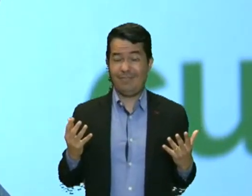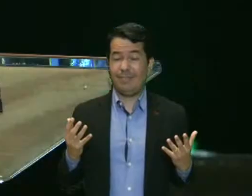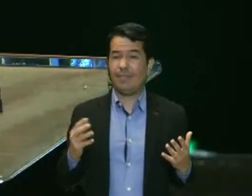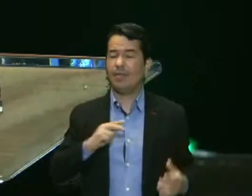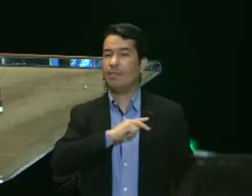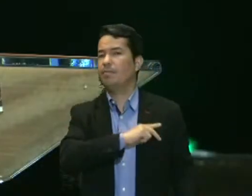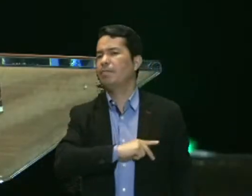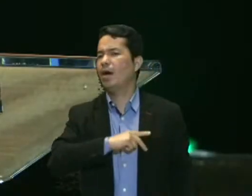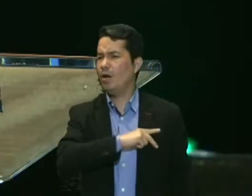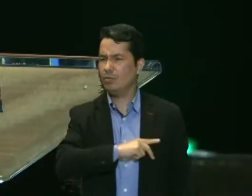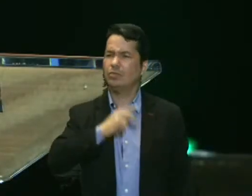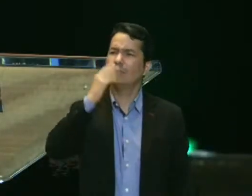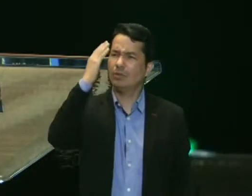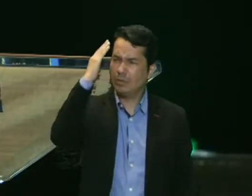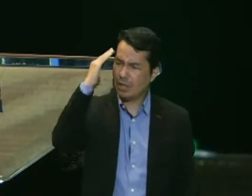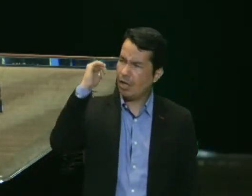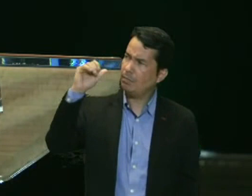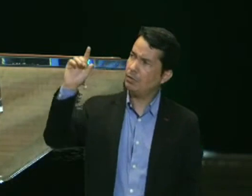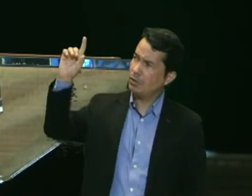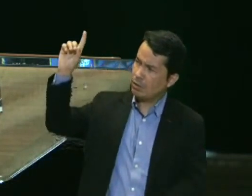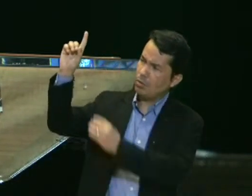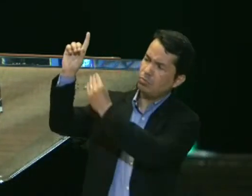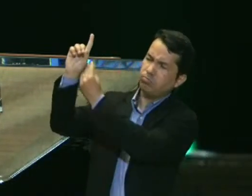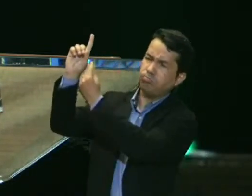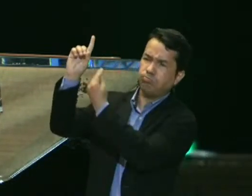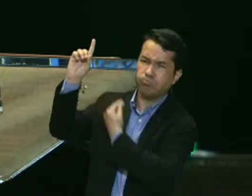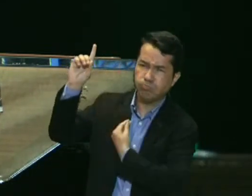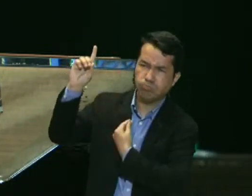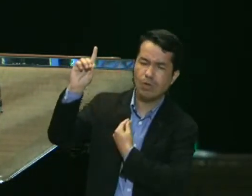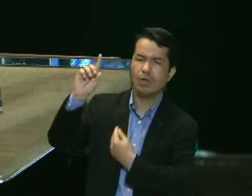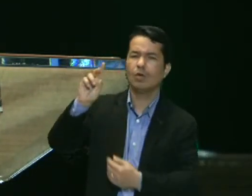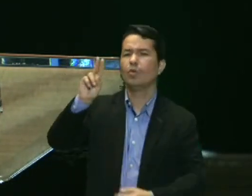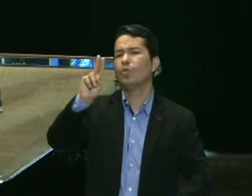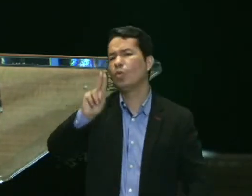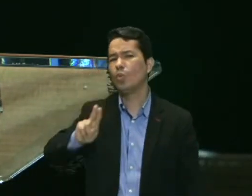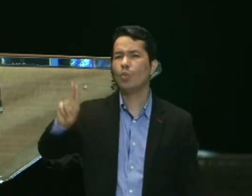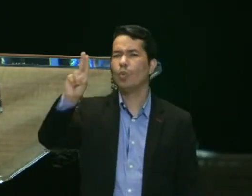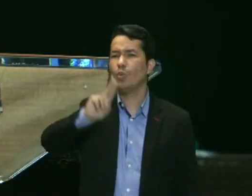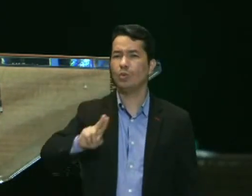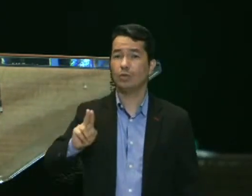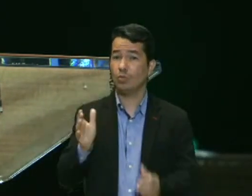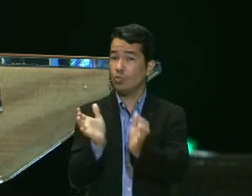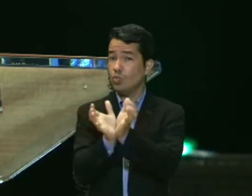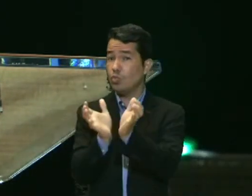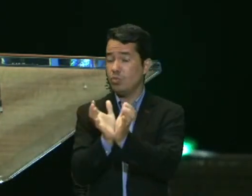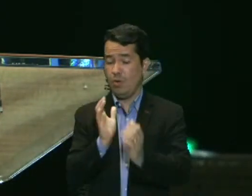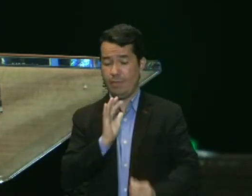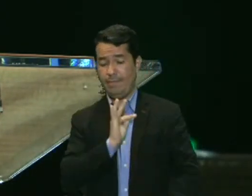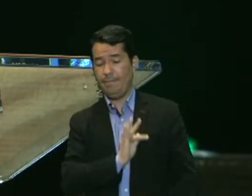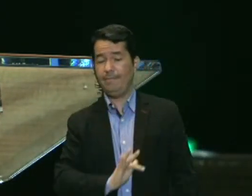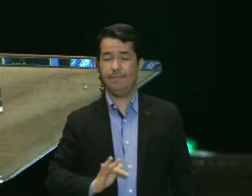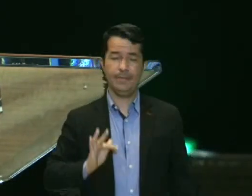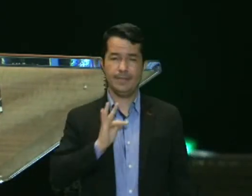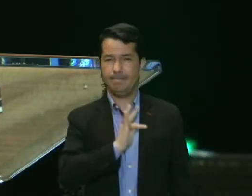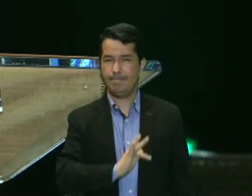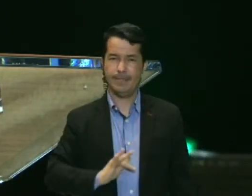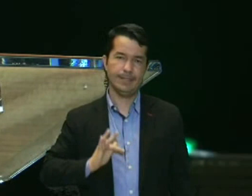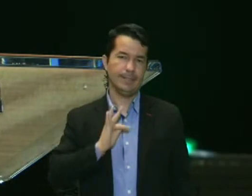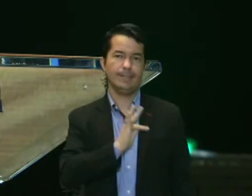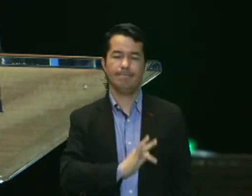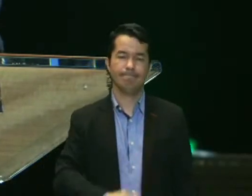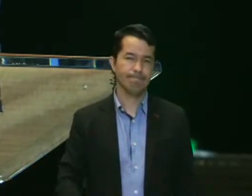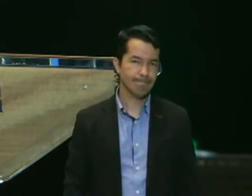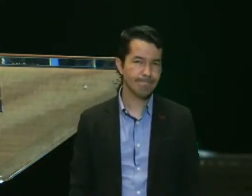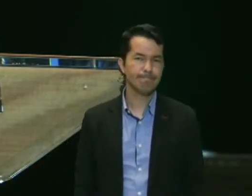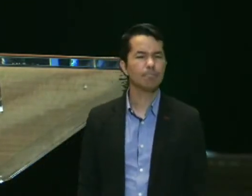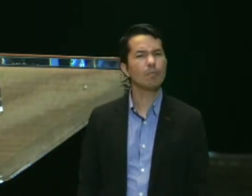Paulo era suprido pela bondade e o cuidado de Deus através daquela comunidade. Mas ele destaca